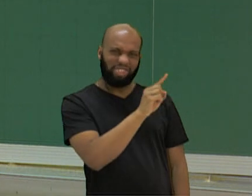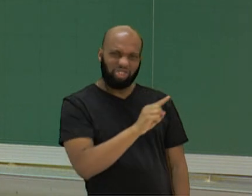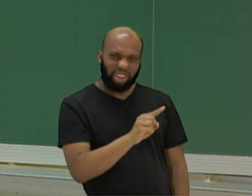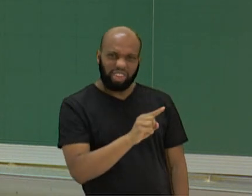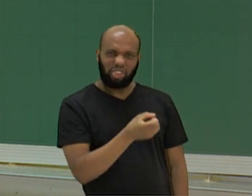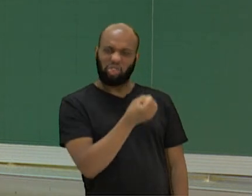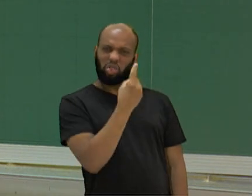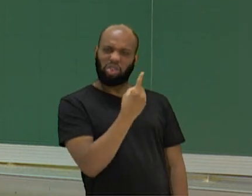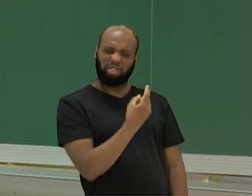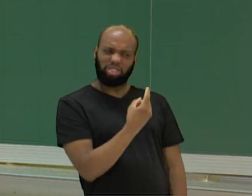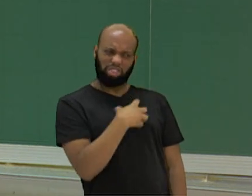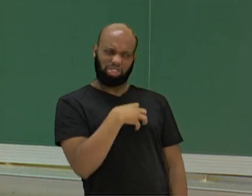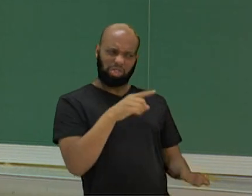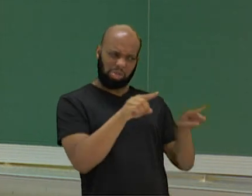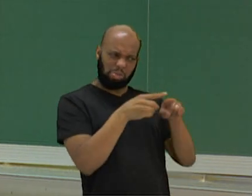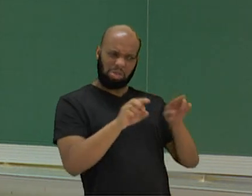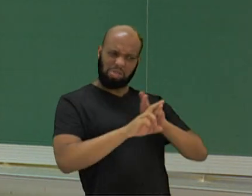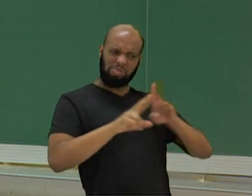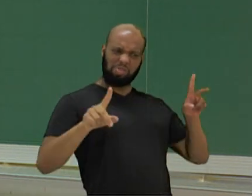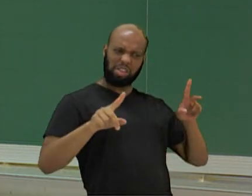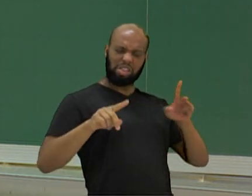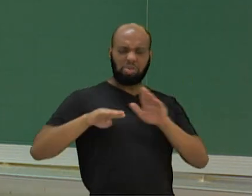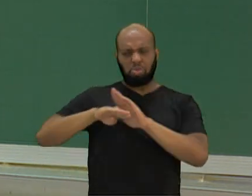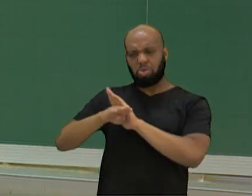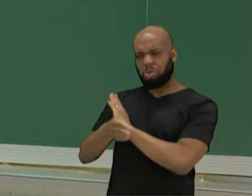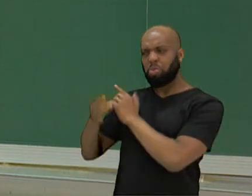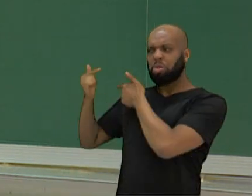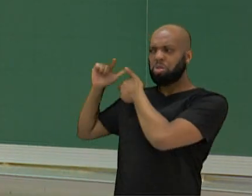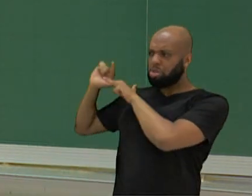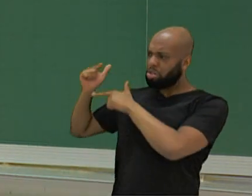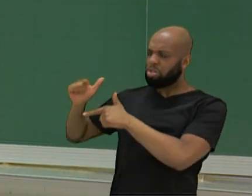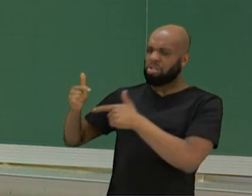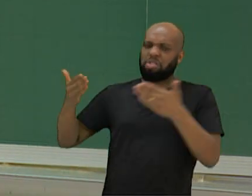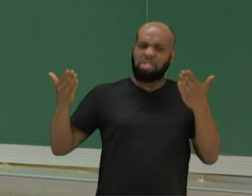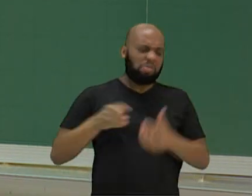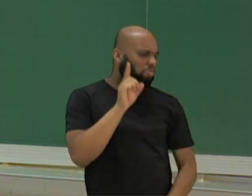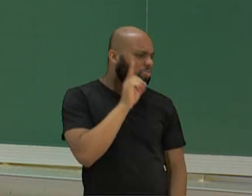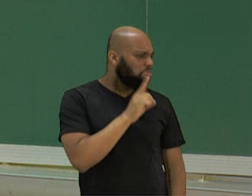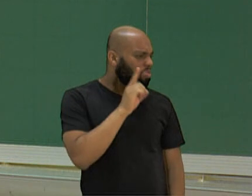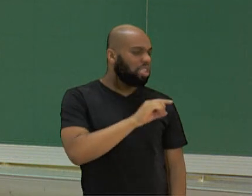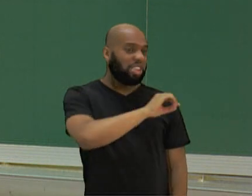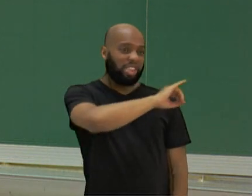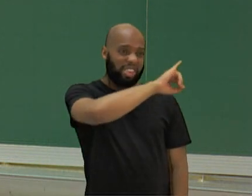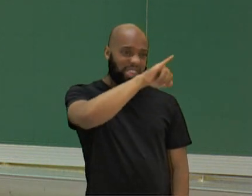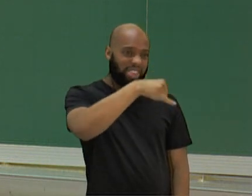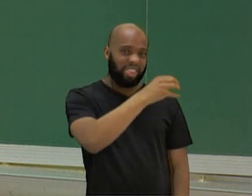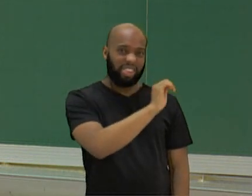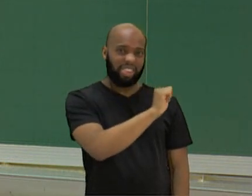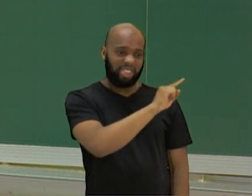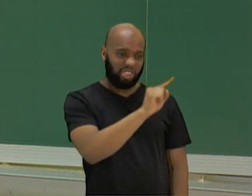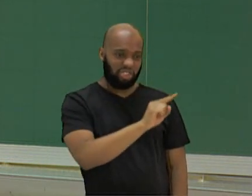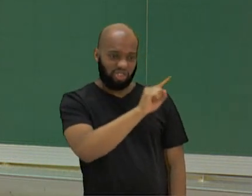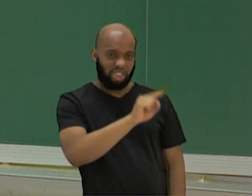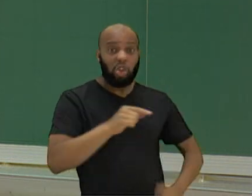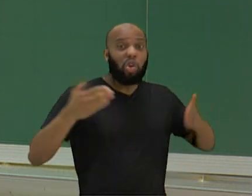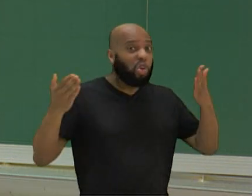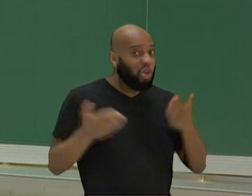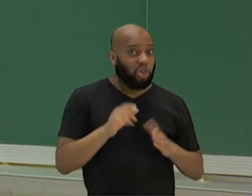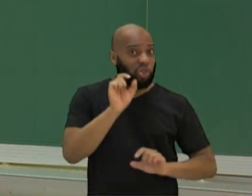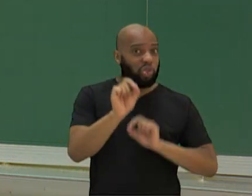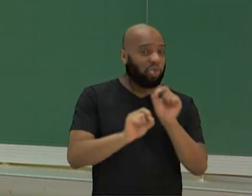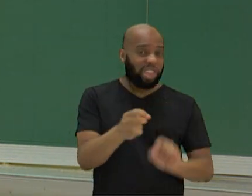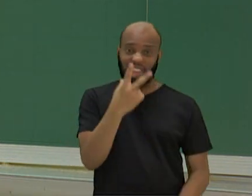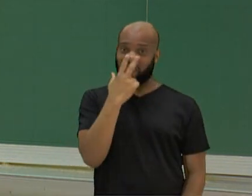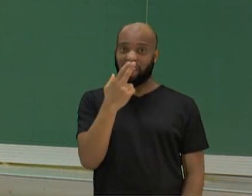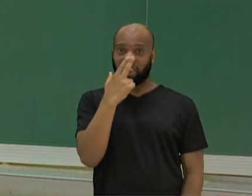música. Porque ele estava acostumado com coisas clássicas, né? Então, imagina, hoje em dia, se o Adorno viesse e visse o que